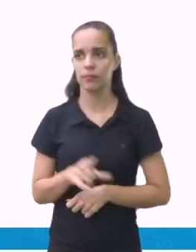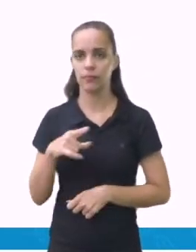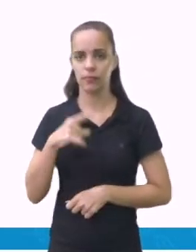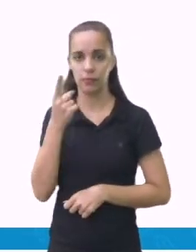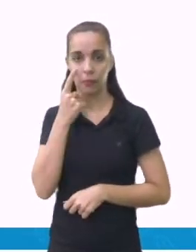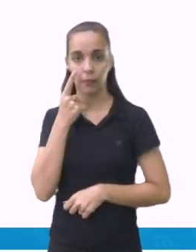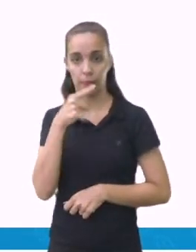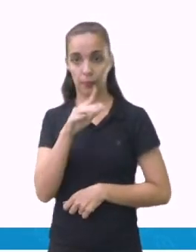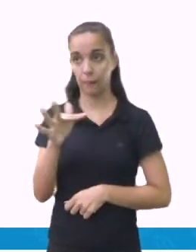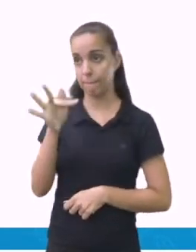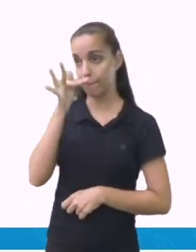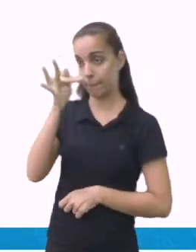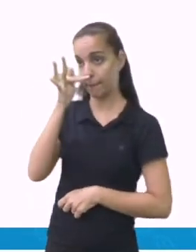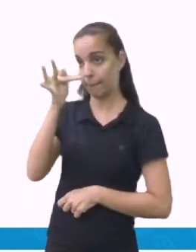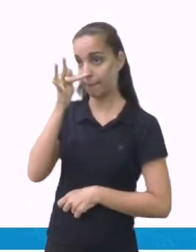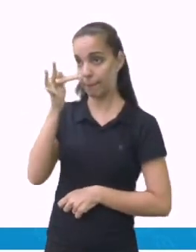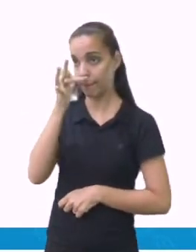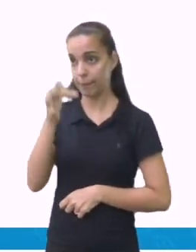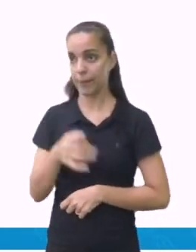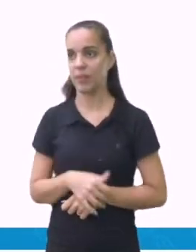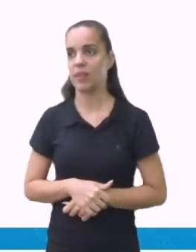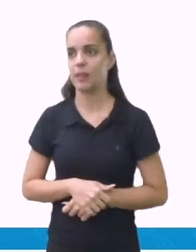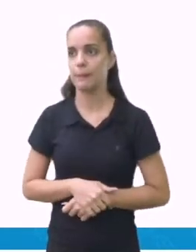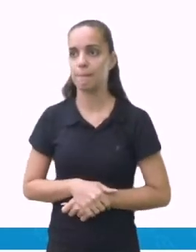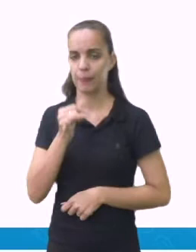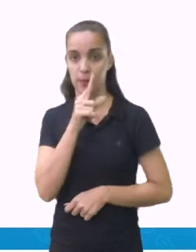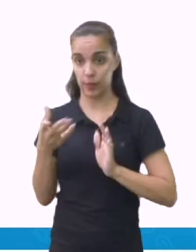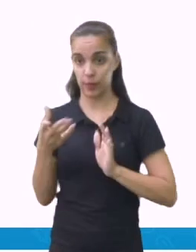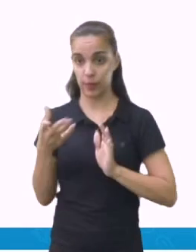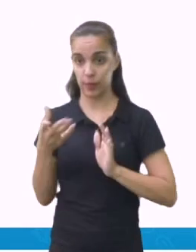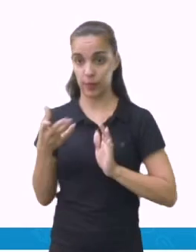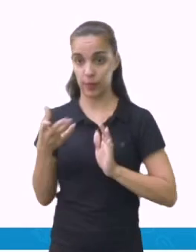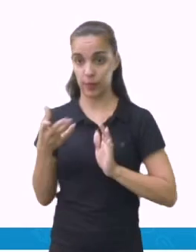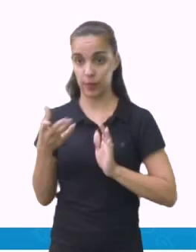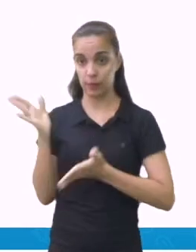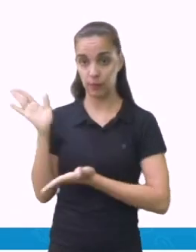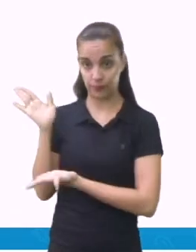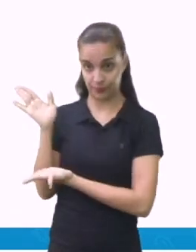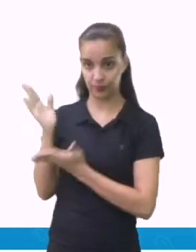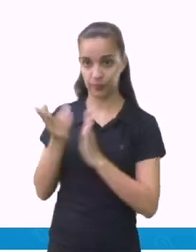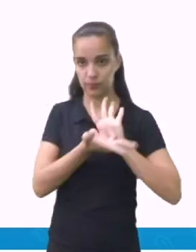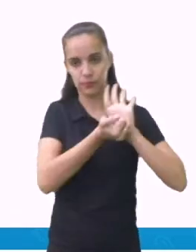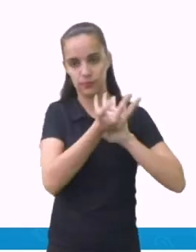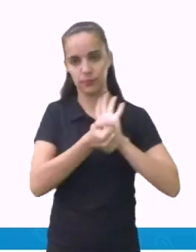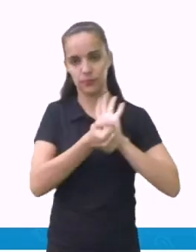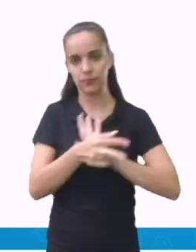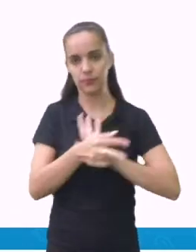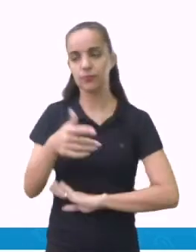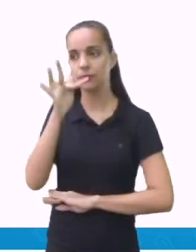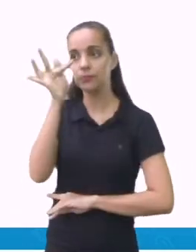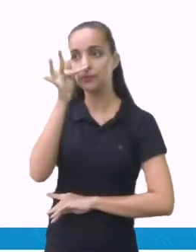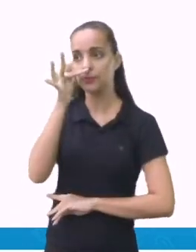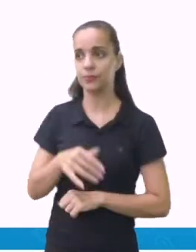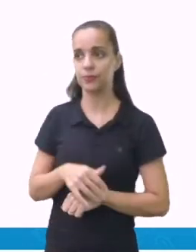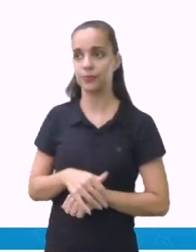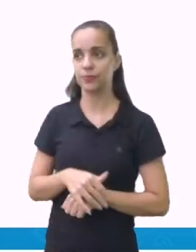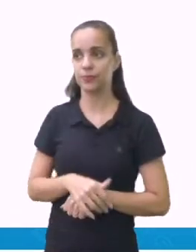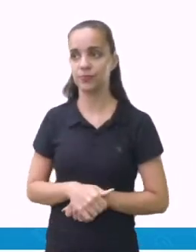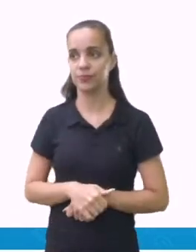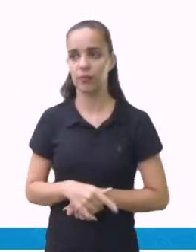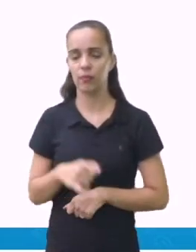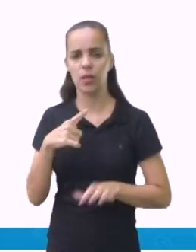das flores. Então, nós temos aqui a imagem de uma flor, e aí nós temos o